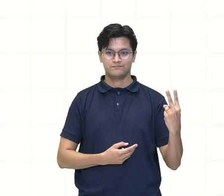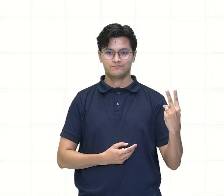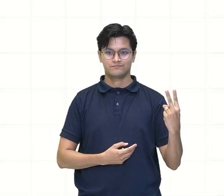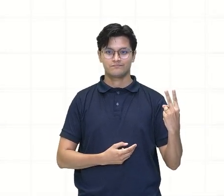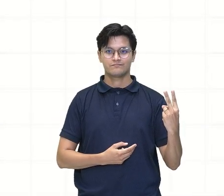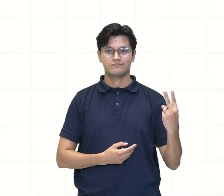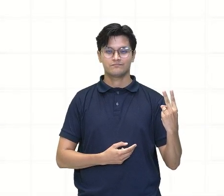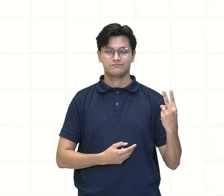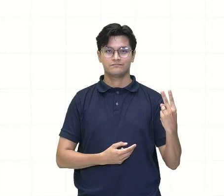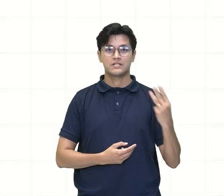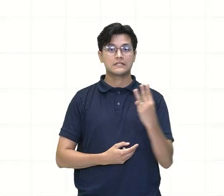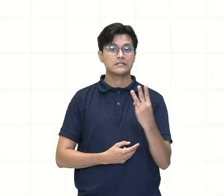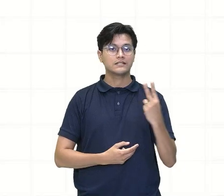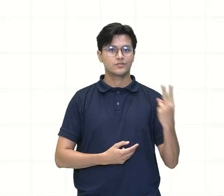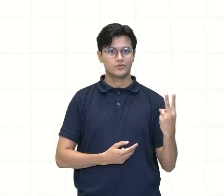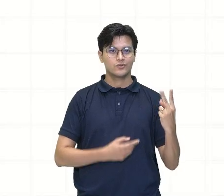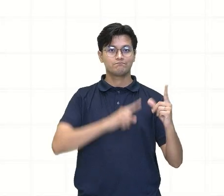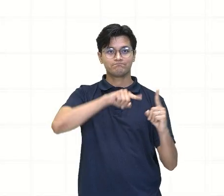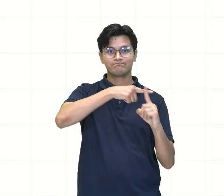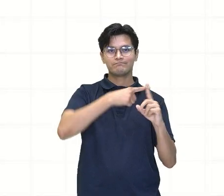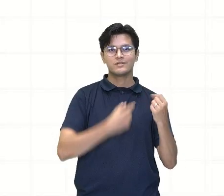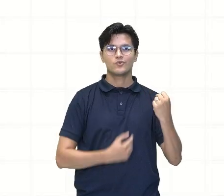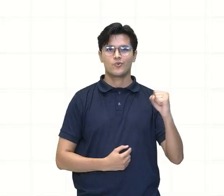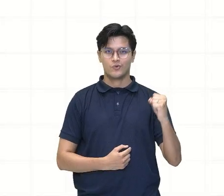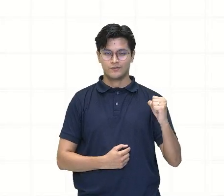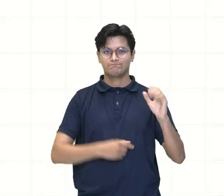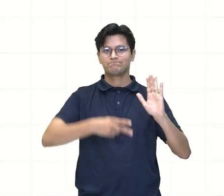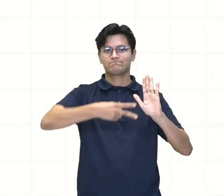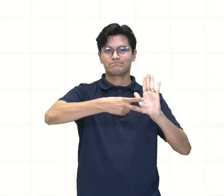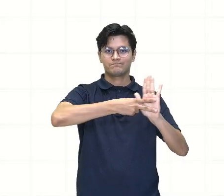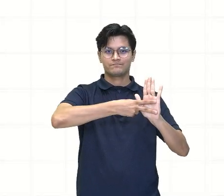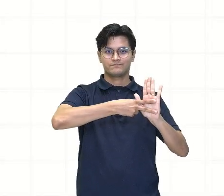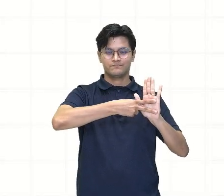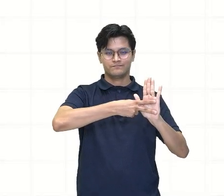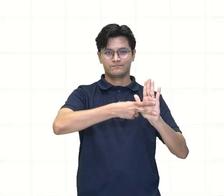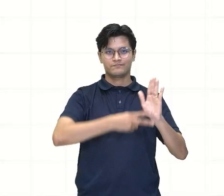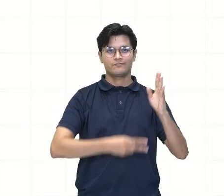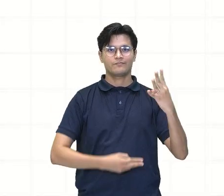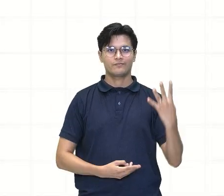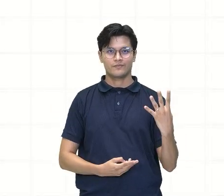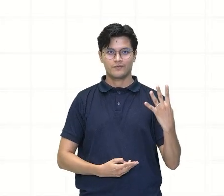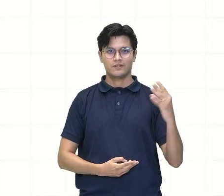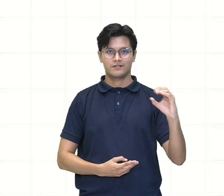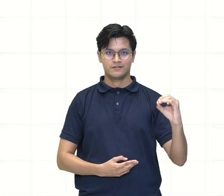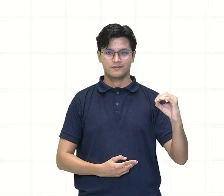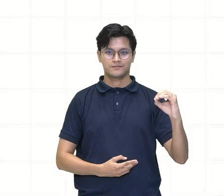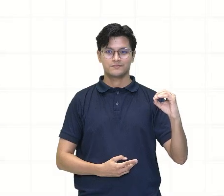E agora 32 mais 8, eu vou chegar em 40.